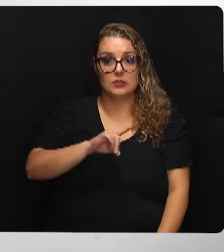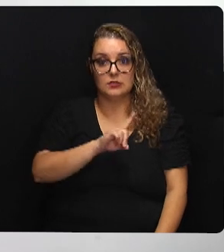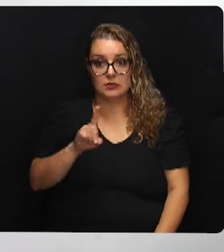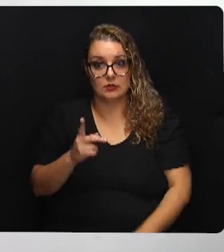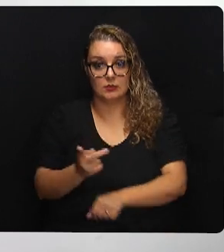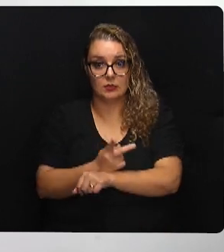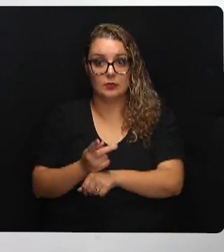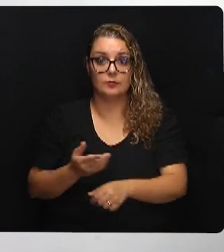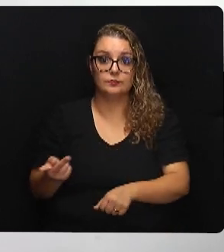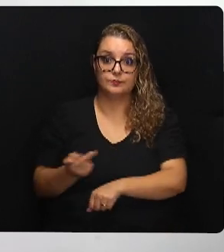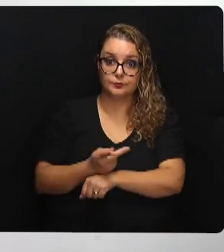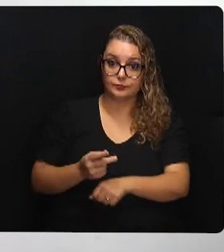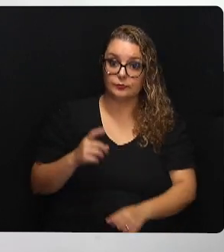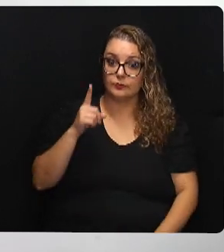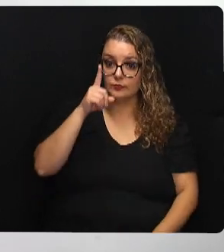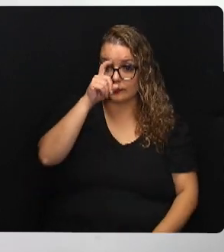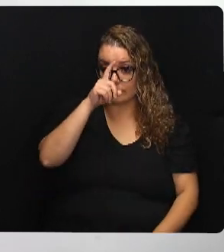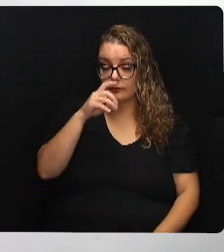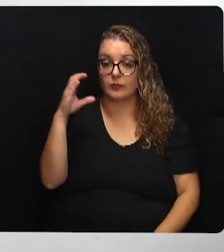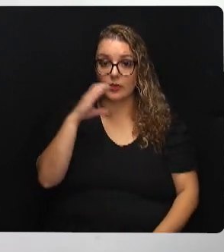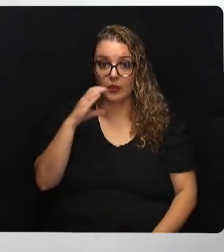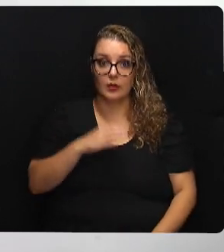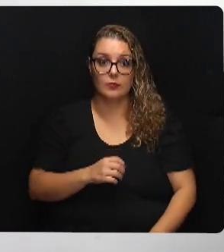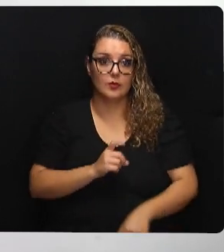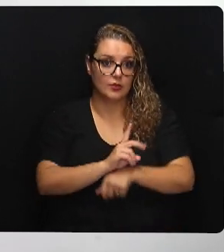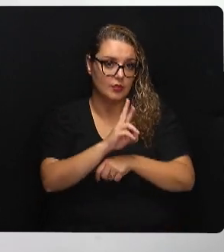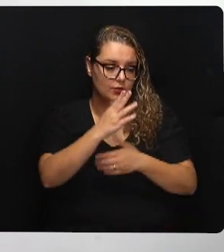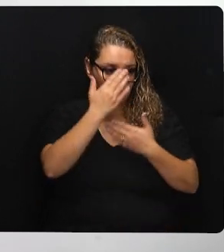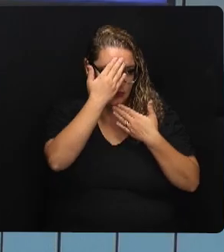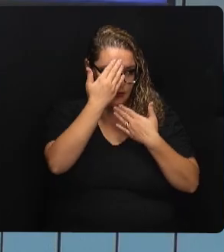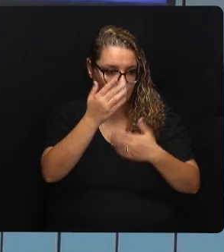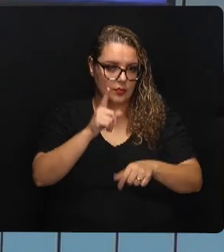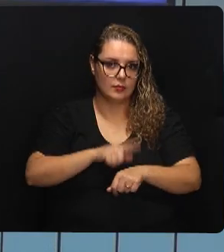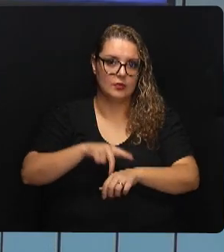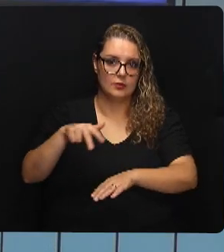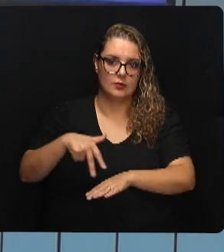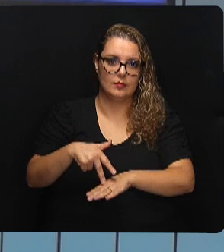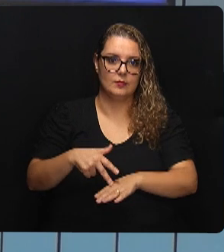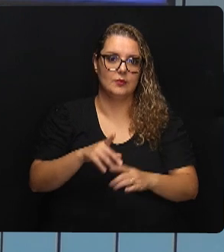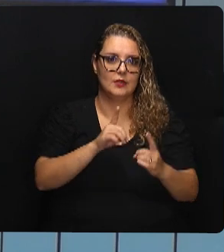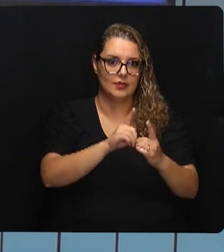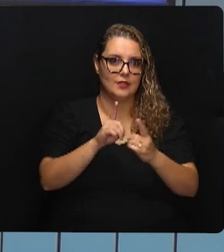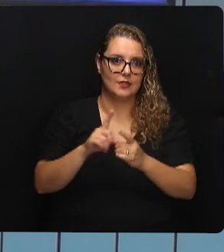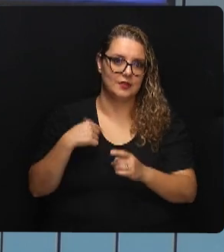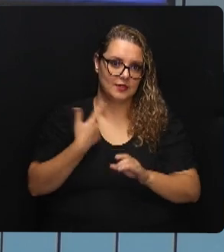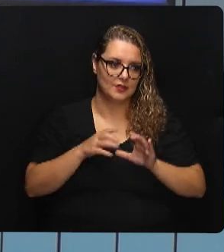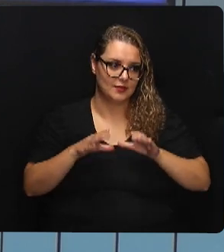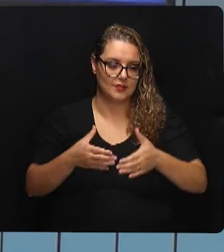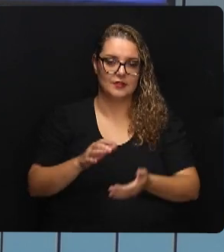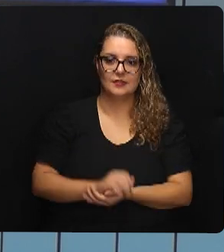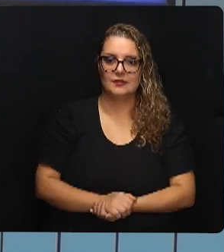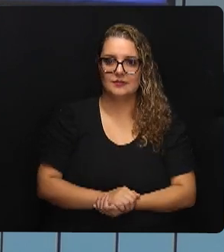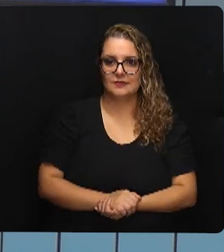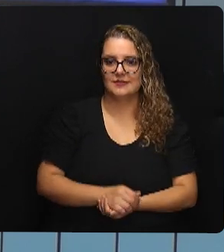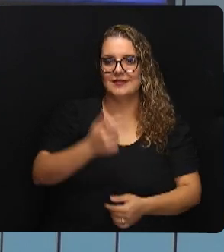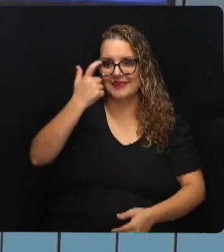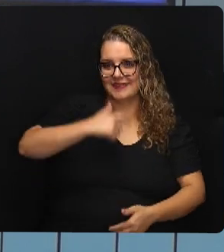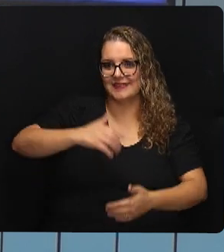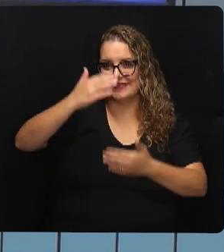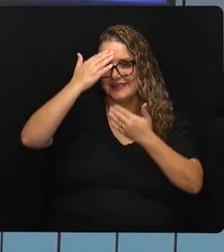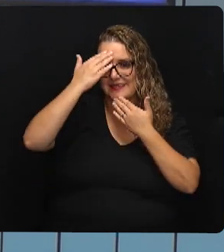não melhorar, procurar imediatamente um serviço médico. Doutora, muito obrigada pela sua disposição e por atender aqui a nossa